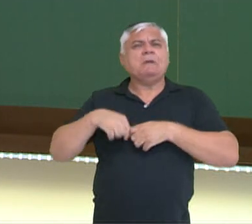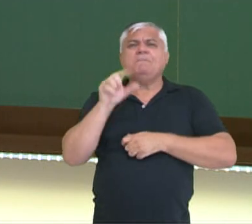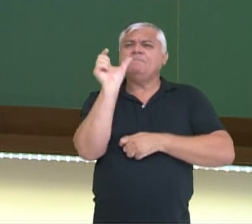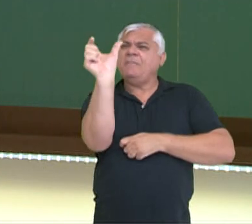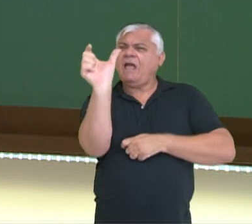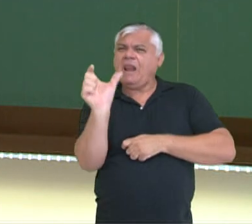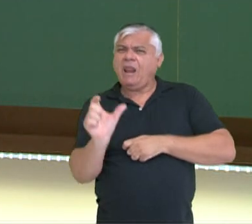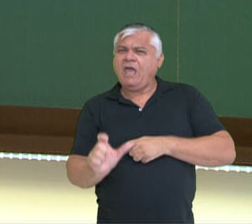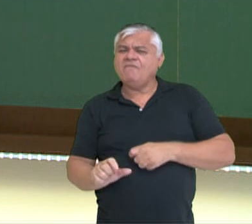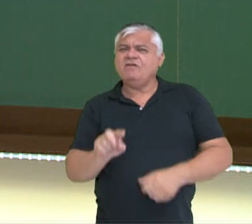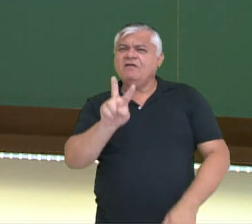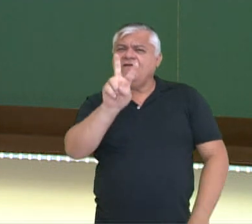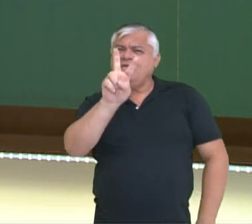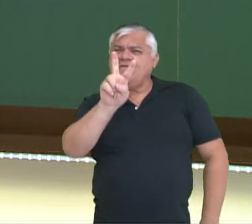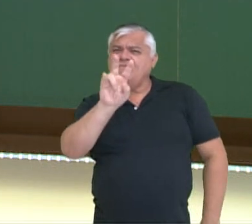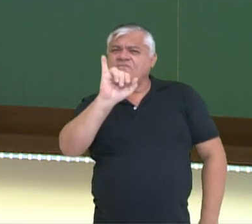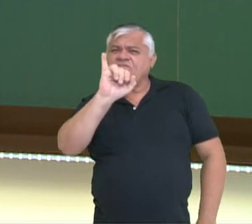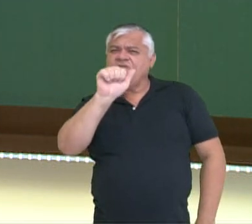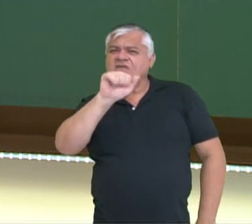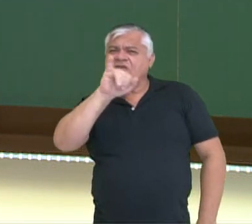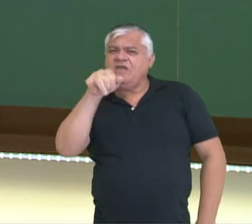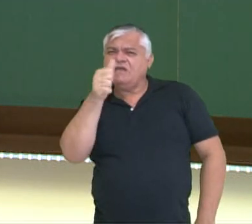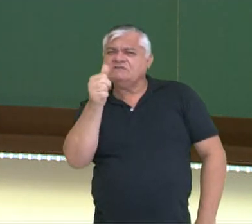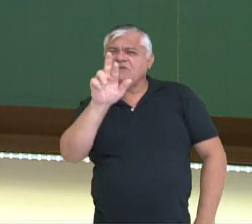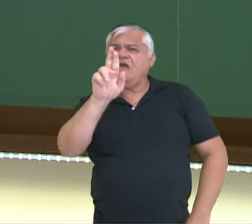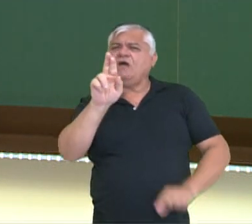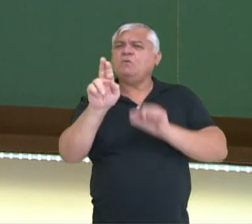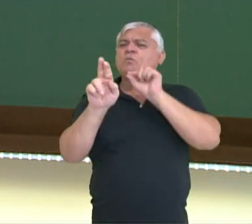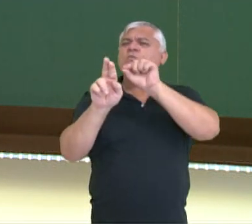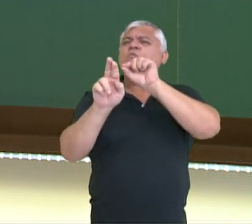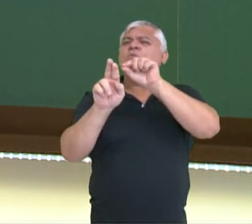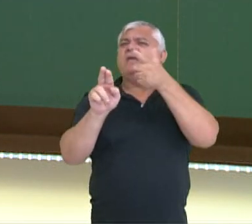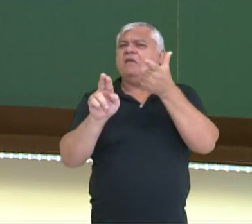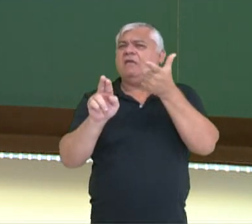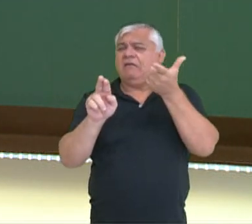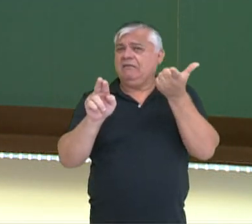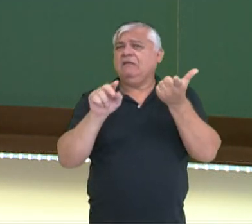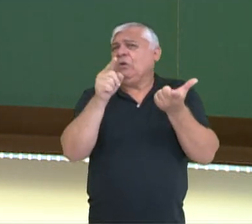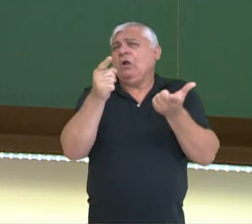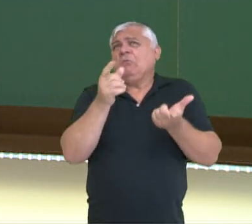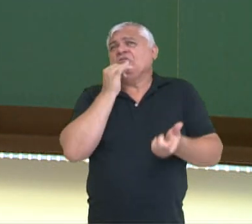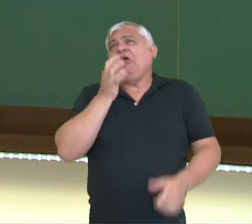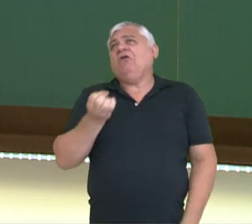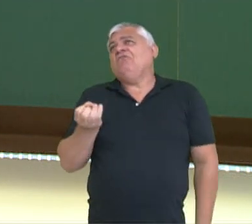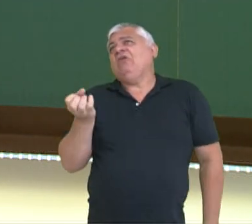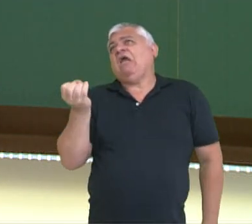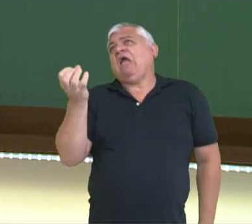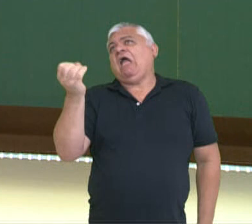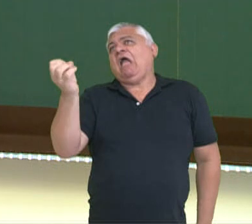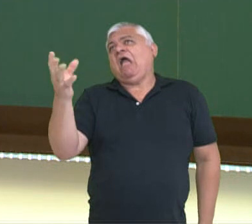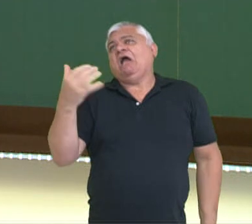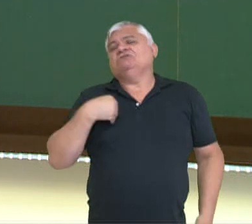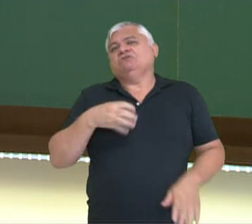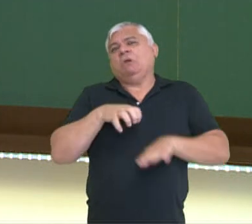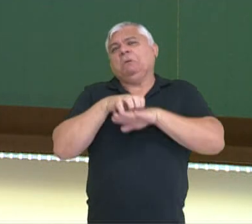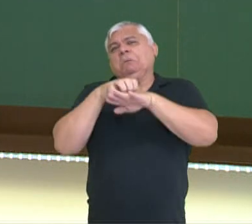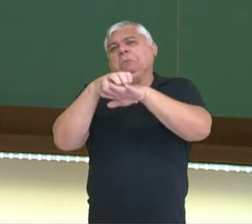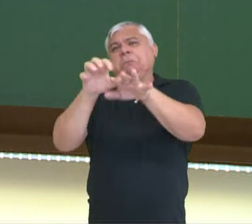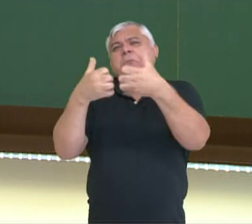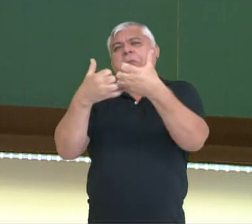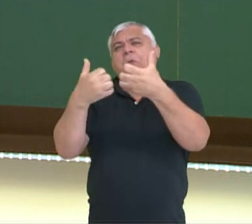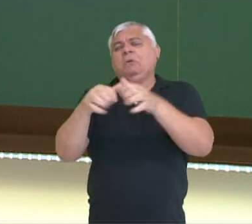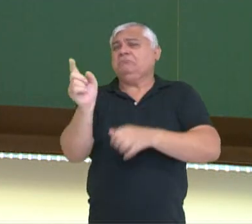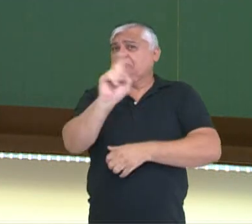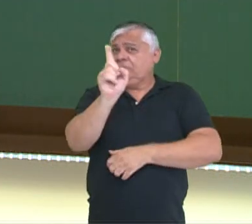palavra viajar, né? Não somente em seu sentido literal, daquela viagem física que você faz partindo de